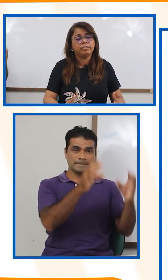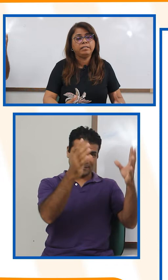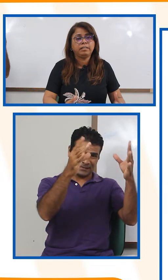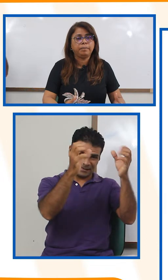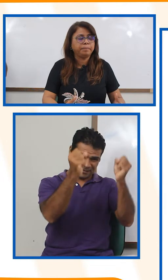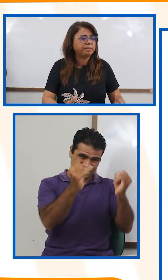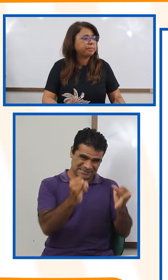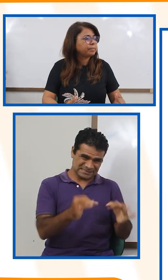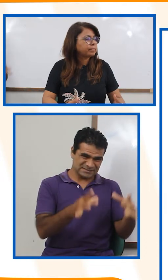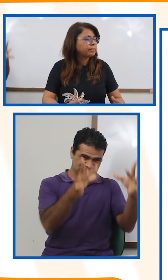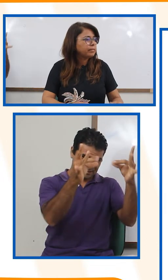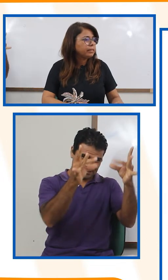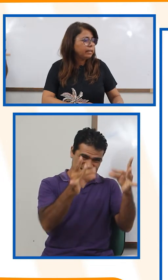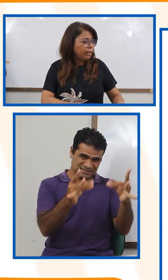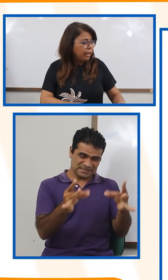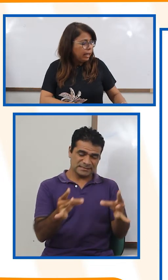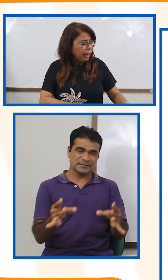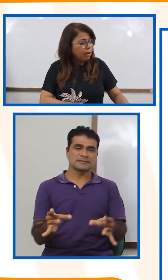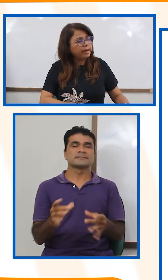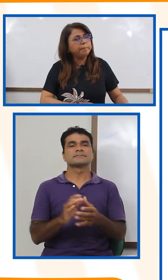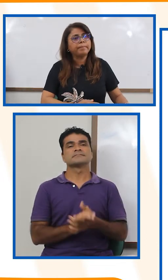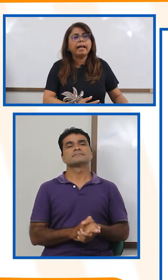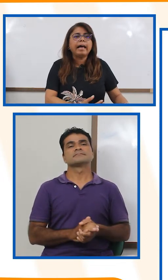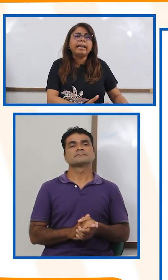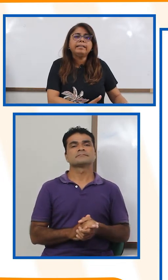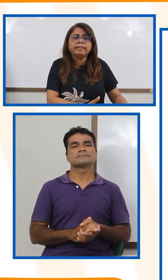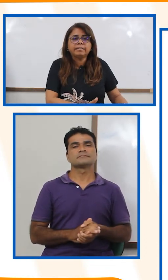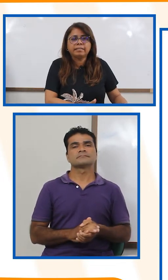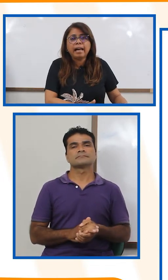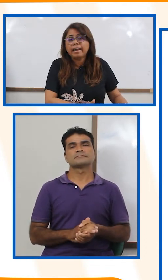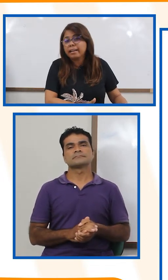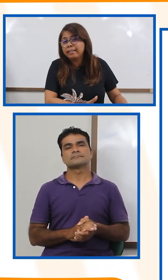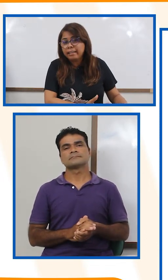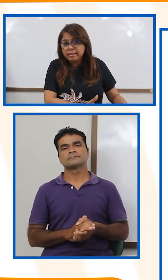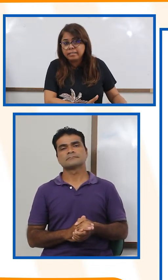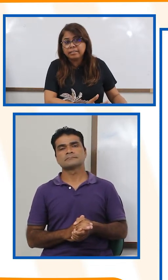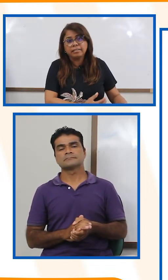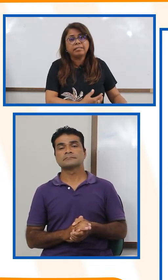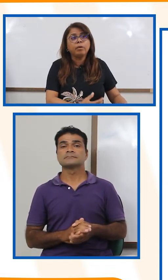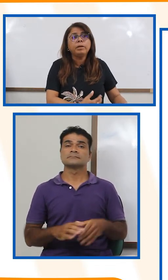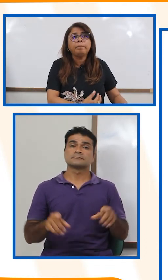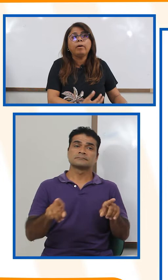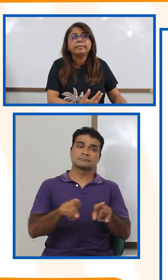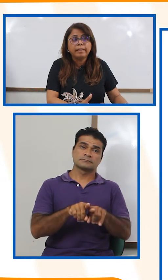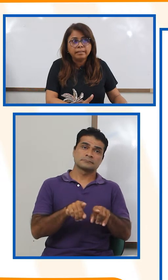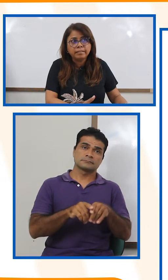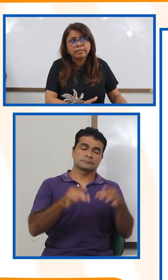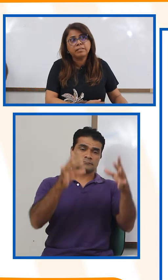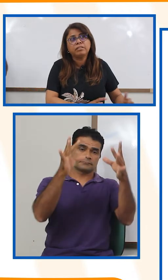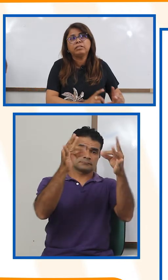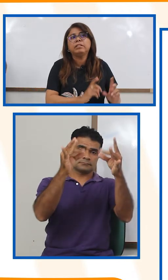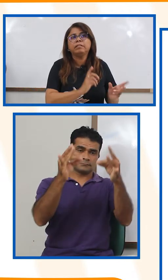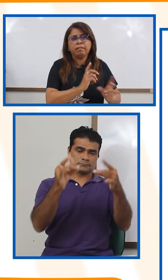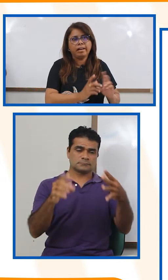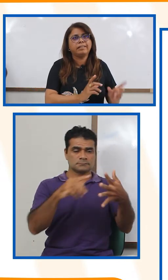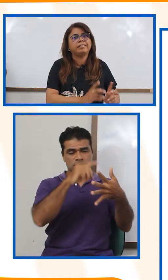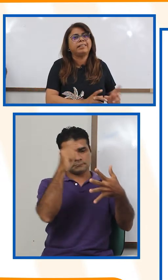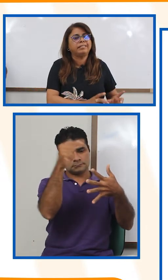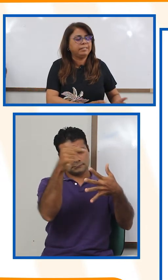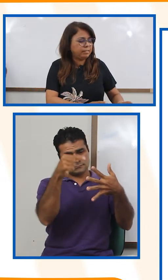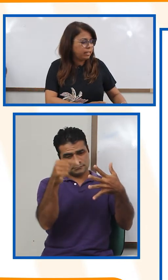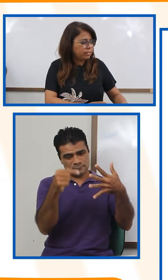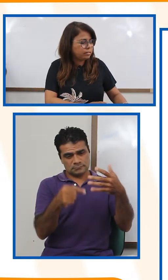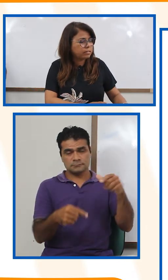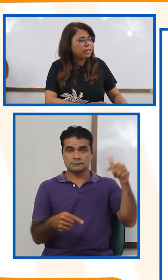o que foi que aconteceu. Agora, além dessas características que são importantes a gente